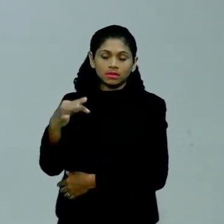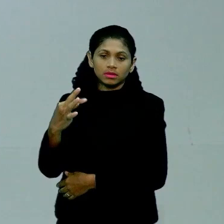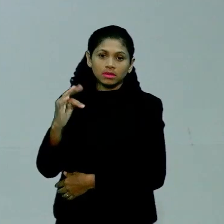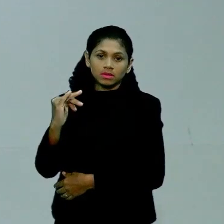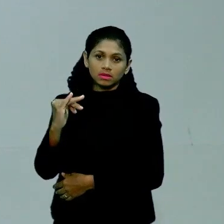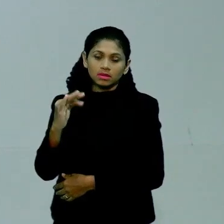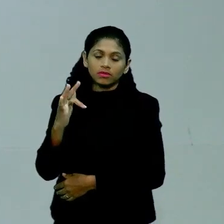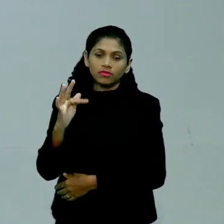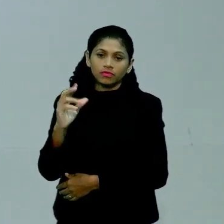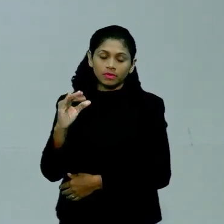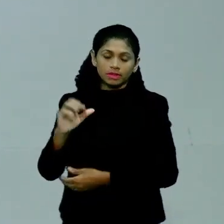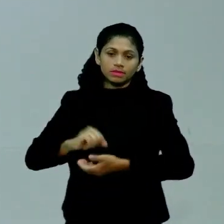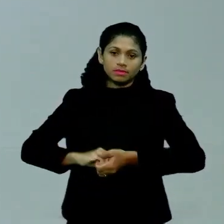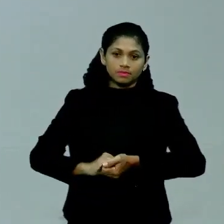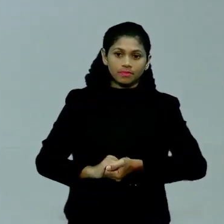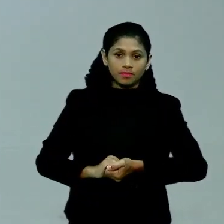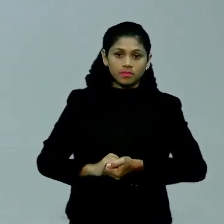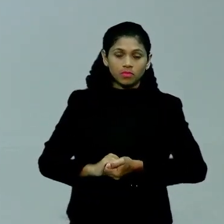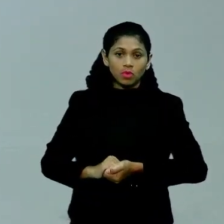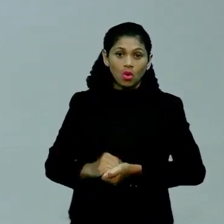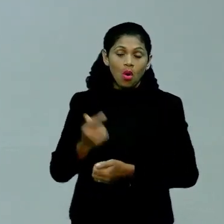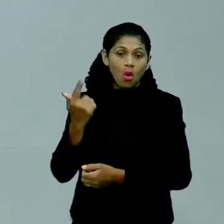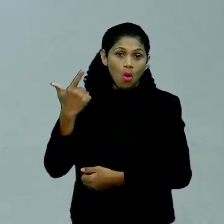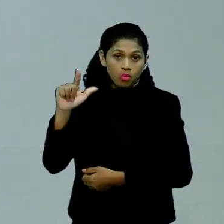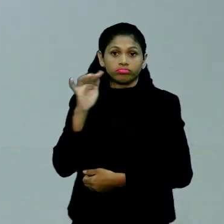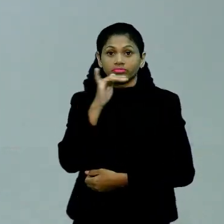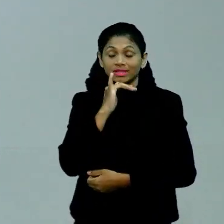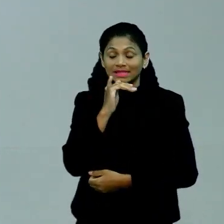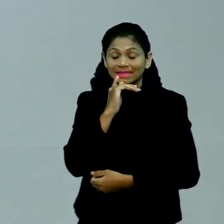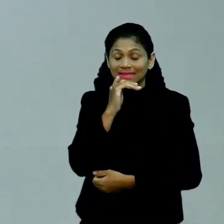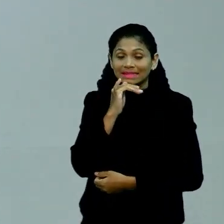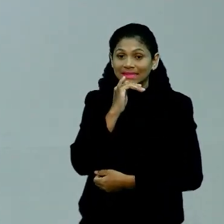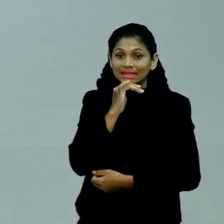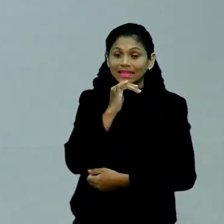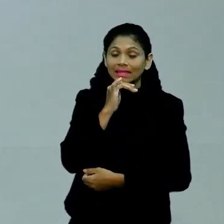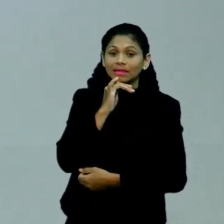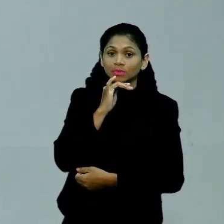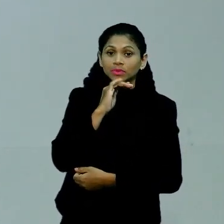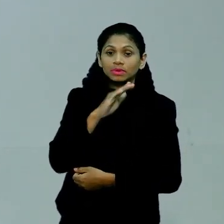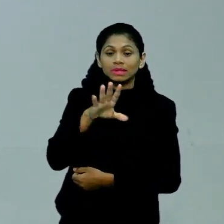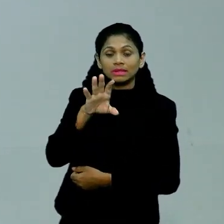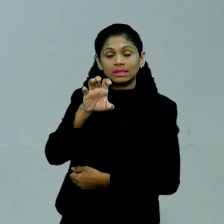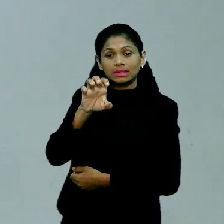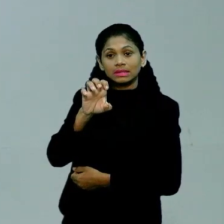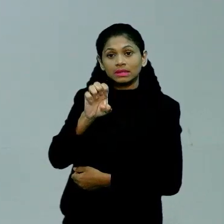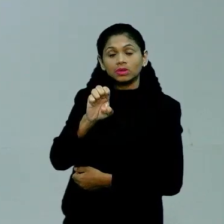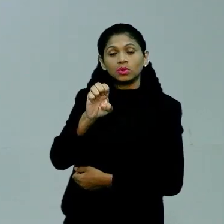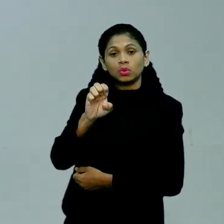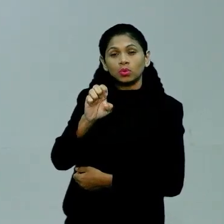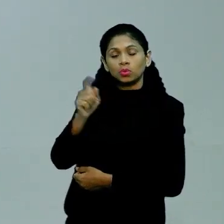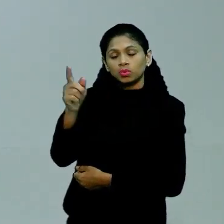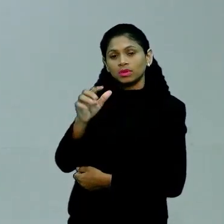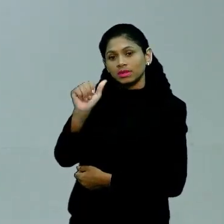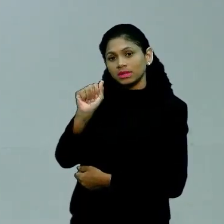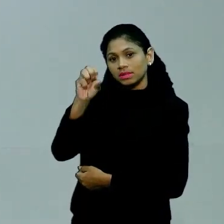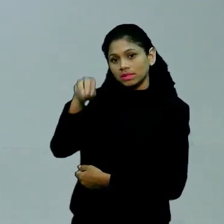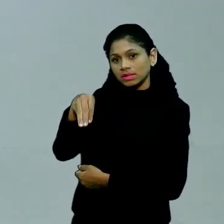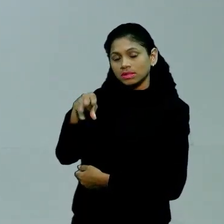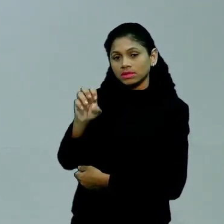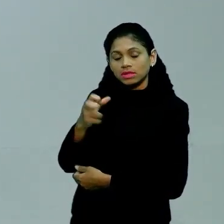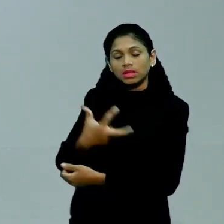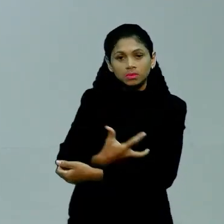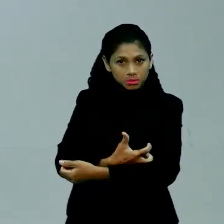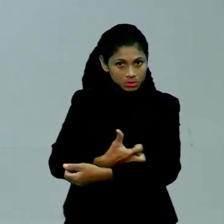a centrifugação? Nos exames de sangue. Lá nos exames de sangue, quando o sangue é colocado no tubo de ensaio e é levado